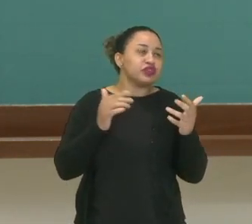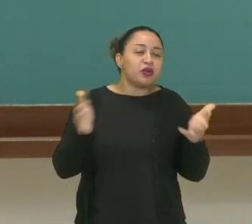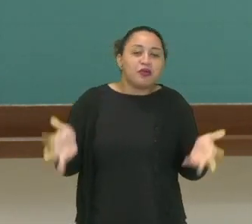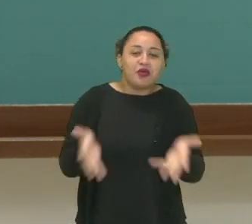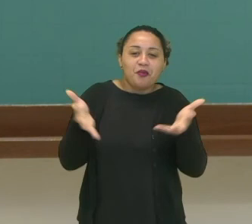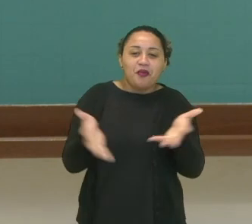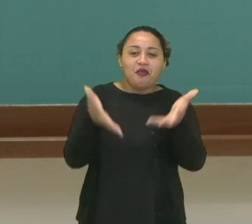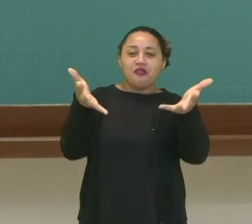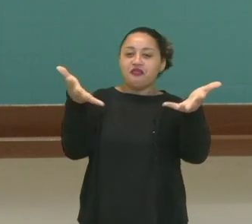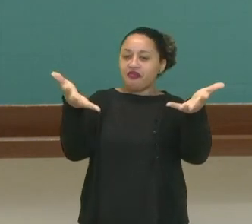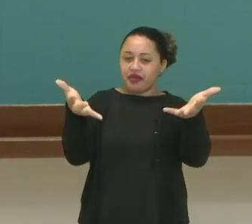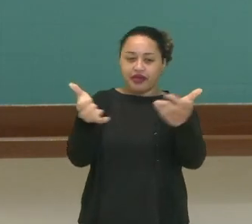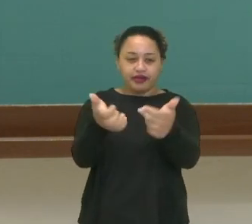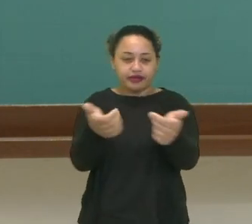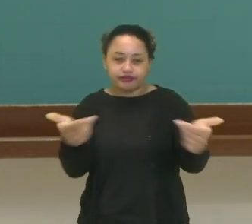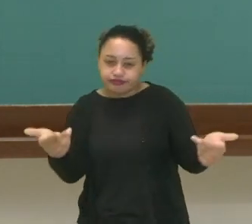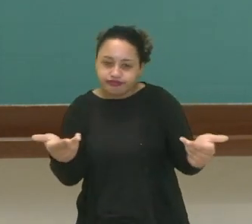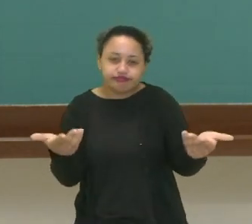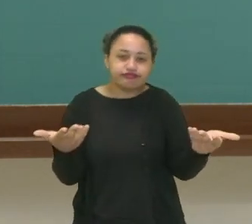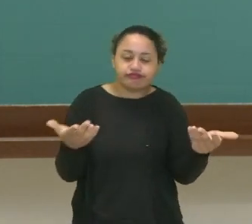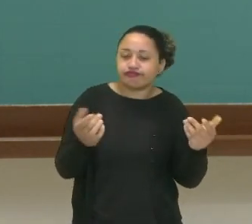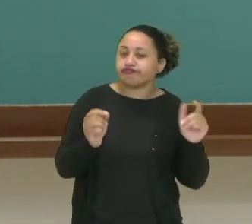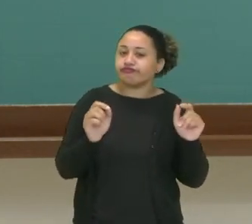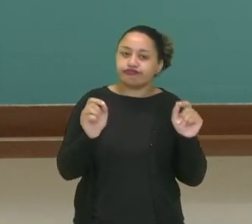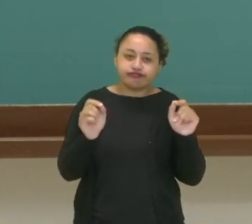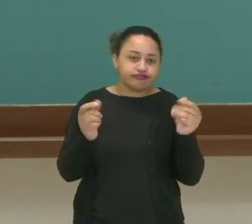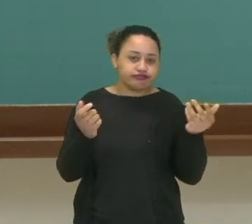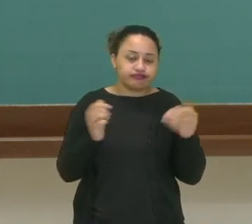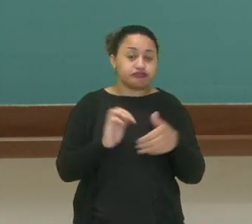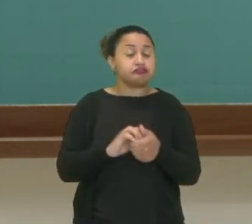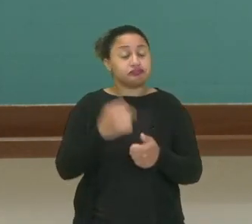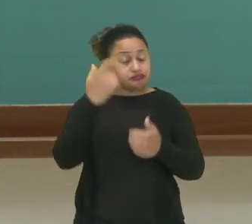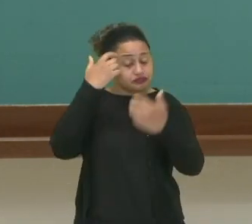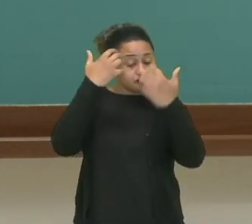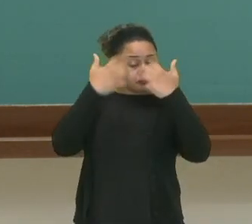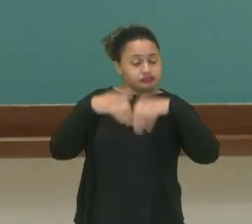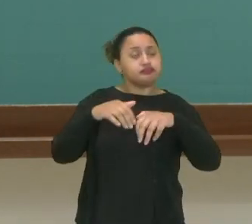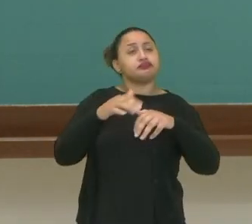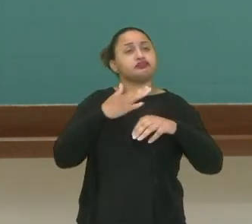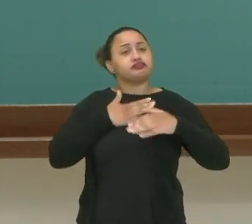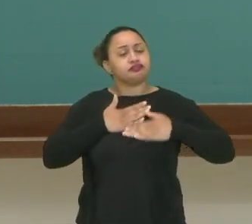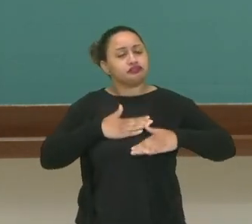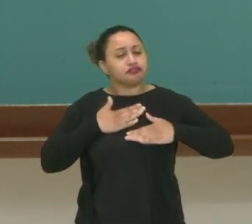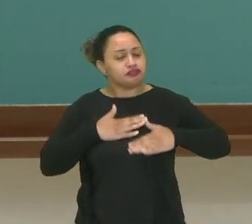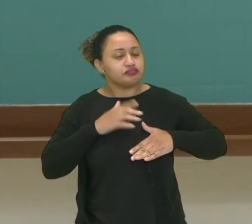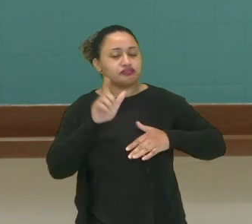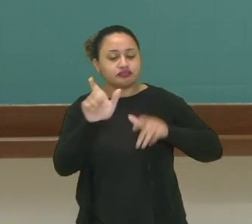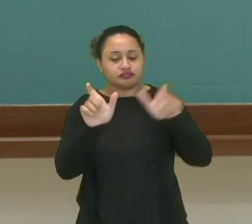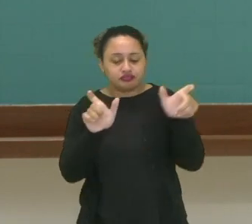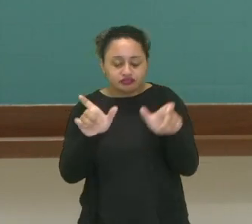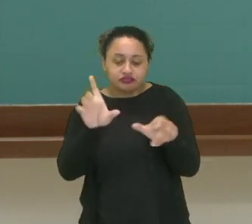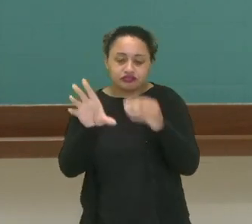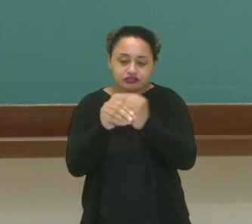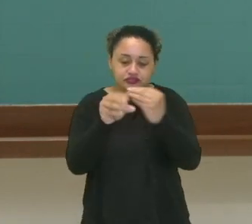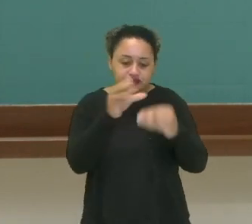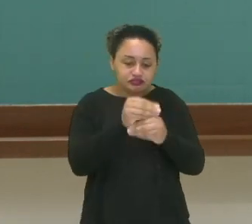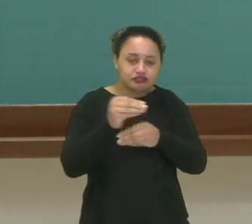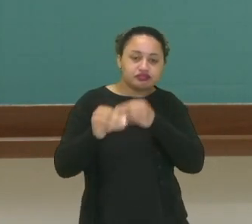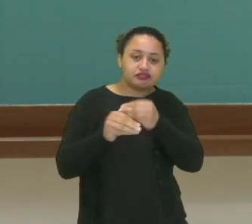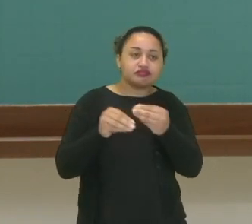Impulsionar alguma coisa, né? Então, pense com calma nas palavrinhas e complete a sua